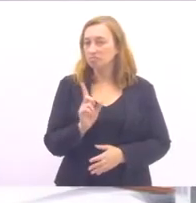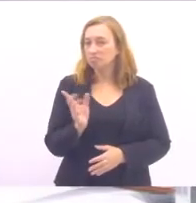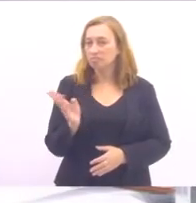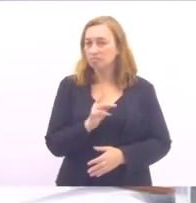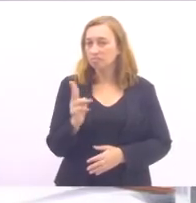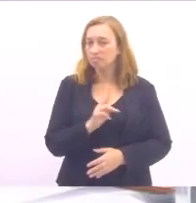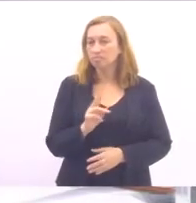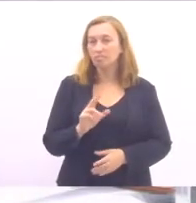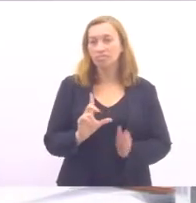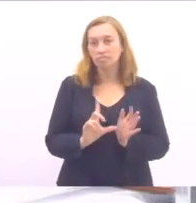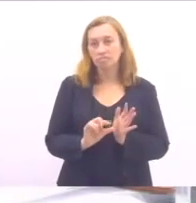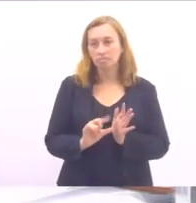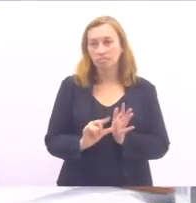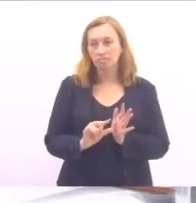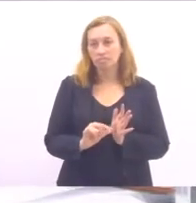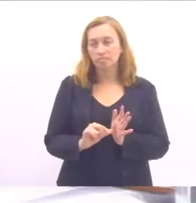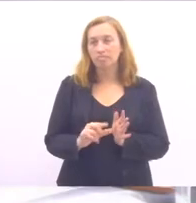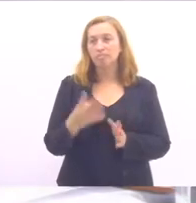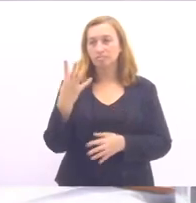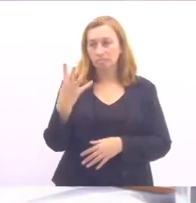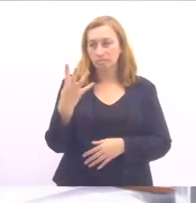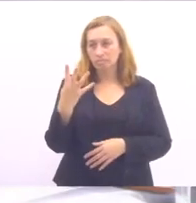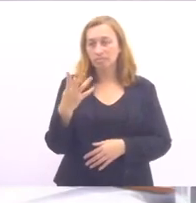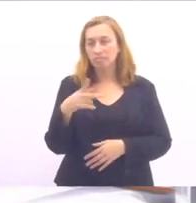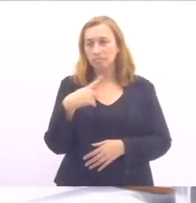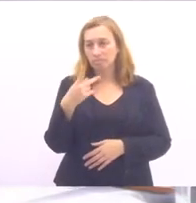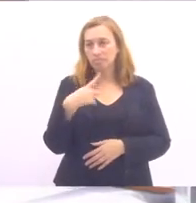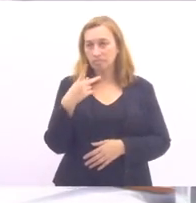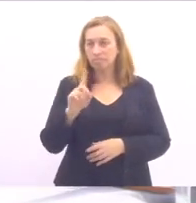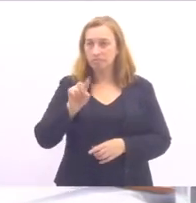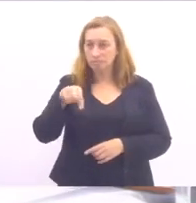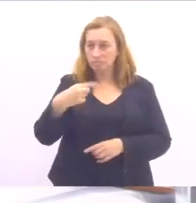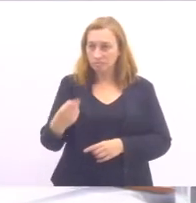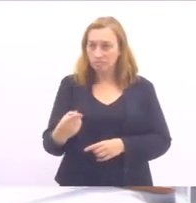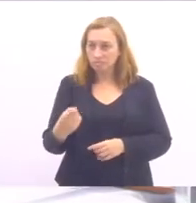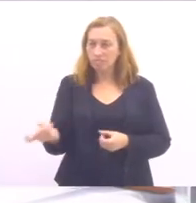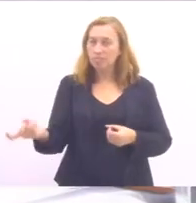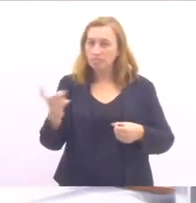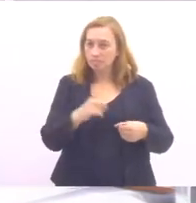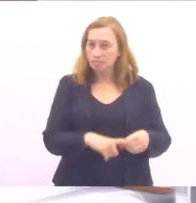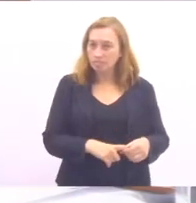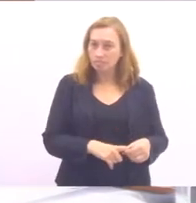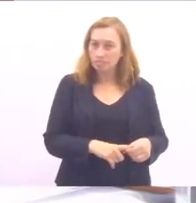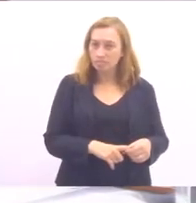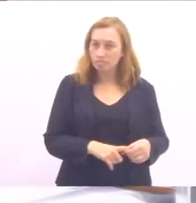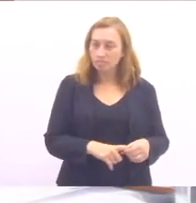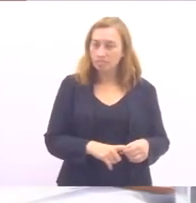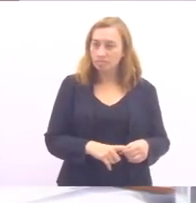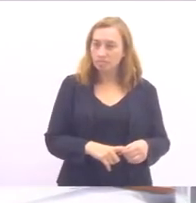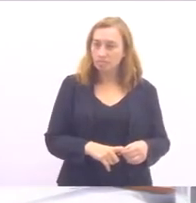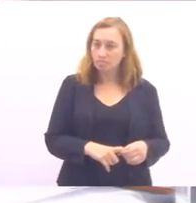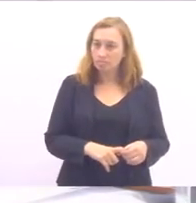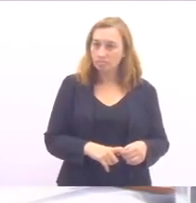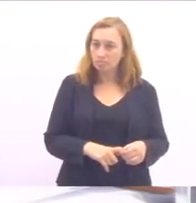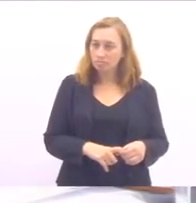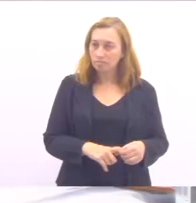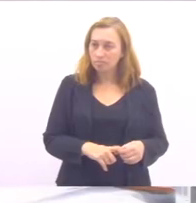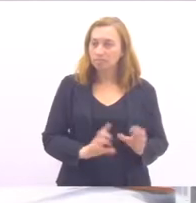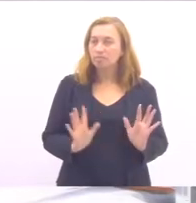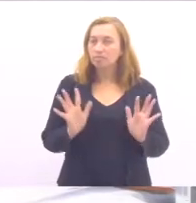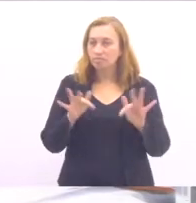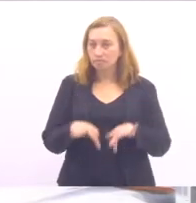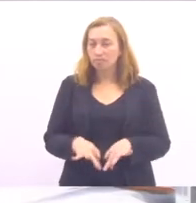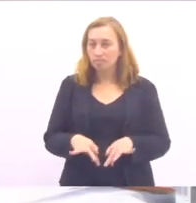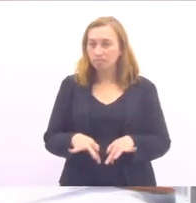vai atrasar muito. Vamos fazer as quatro em bloco e depois a gente volta para... Concorda? Para a Ceia Inés, a gente fecha